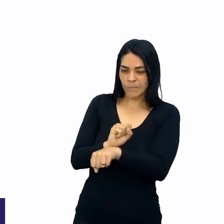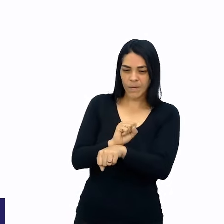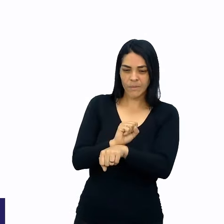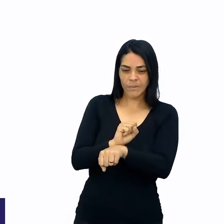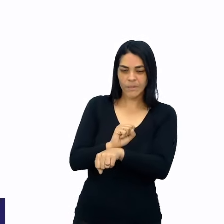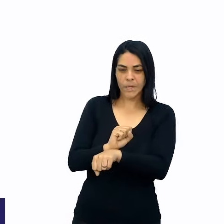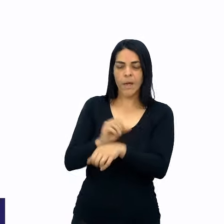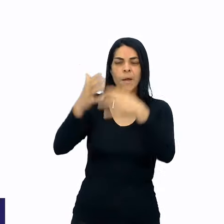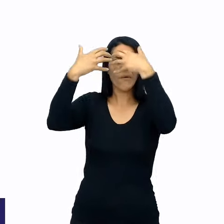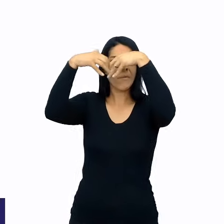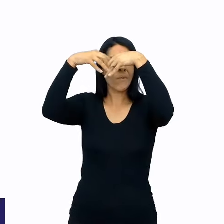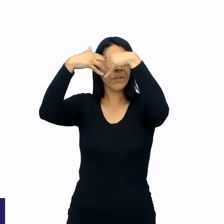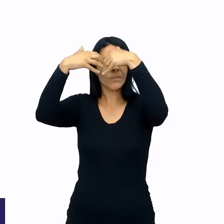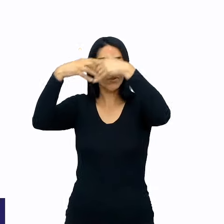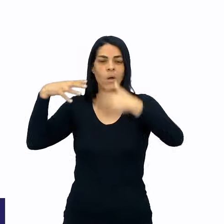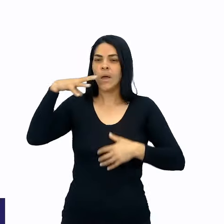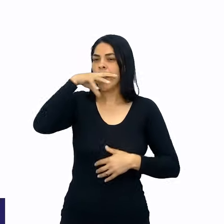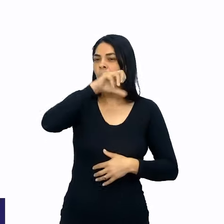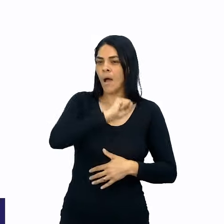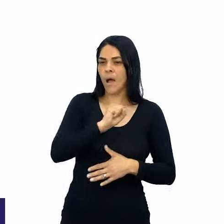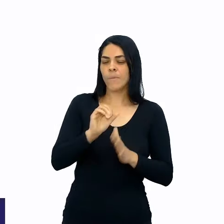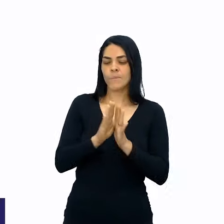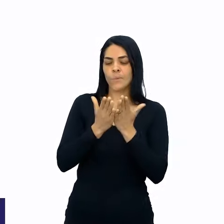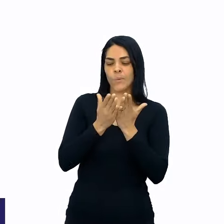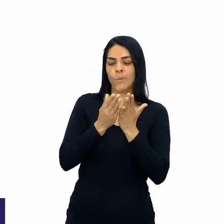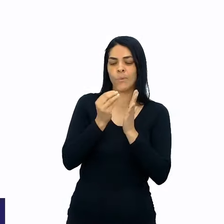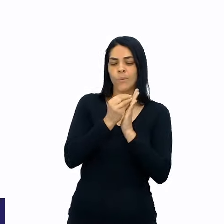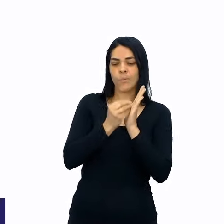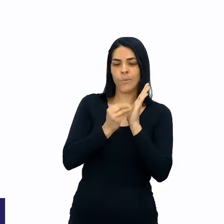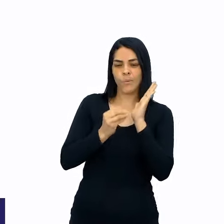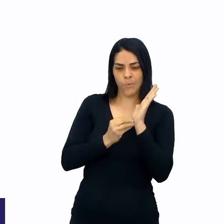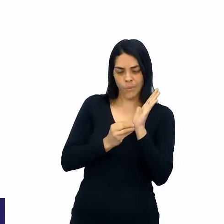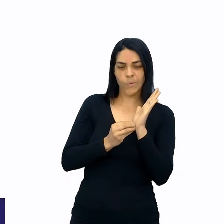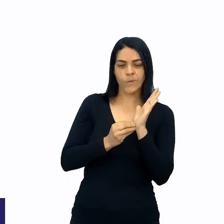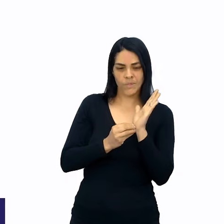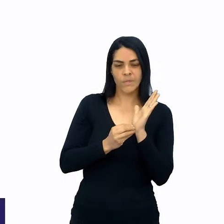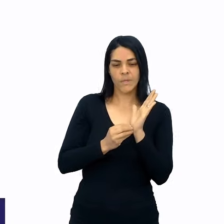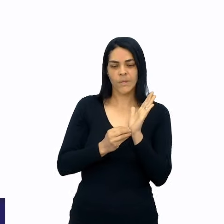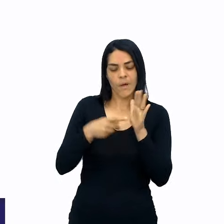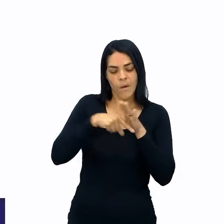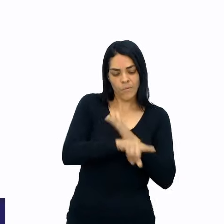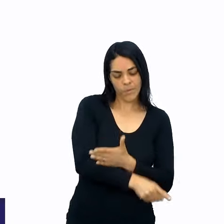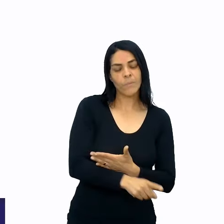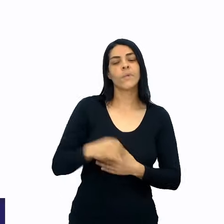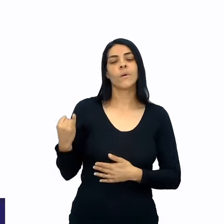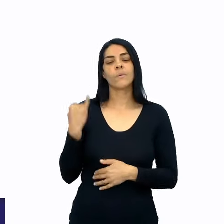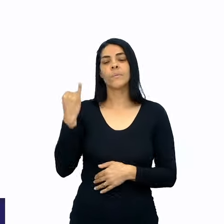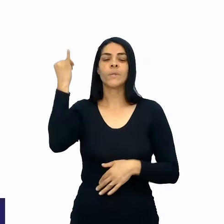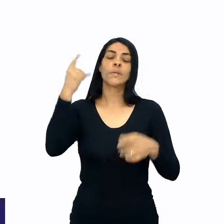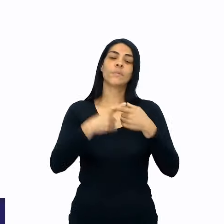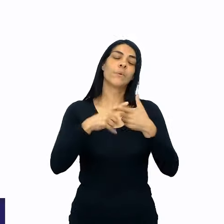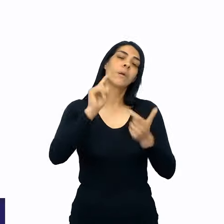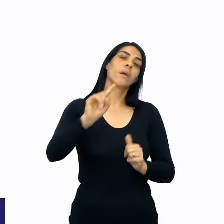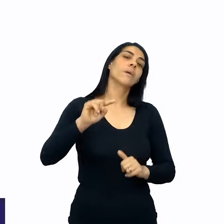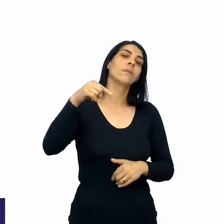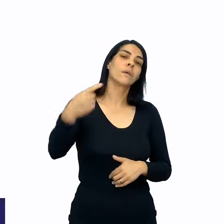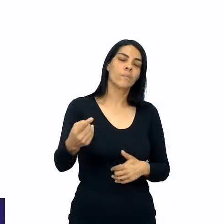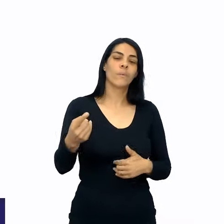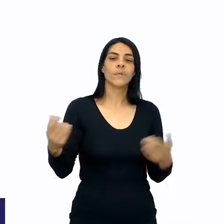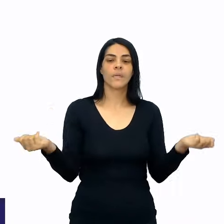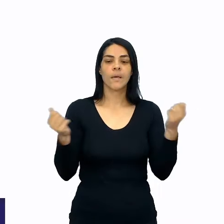reflexões rápidas nos seus diários de bordo, acho que isso será de fundamental importância, porque depois vocês